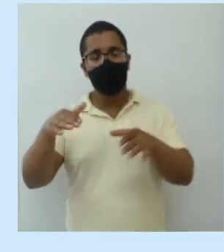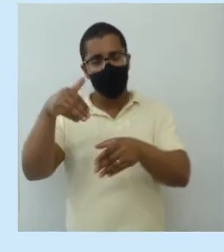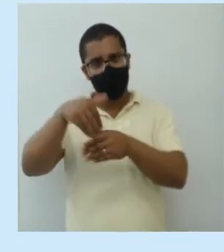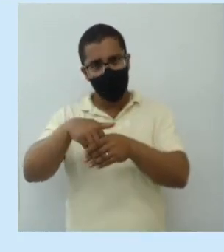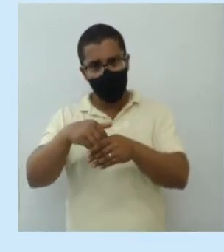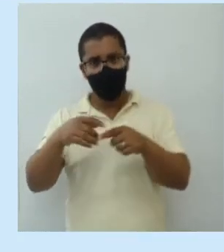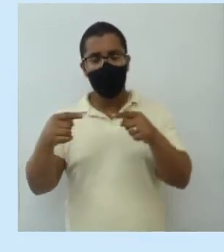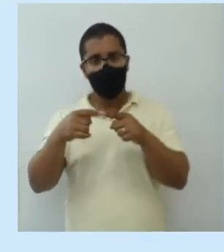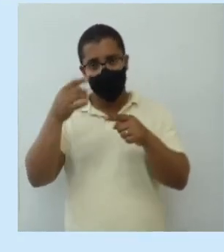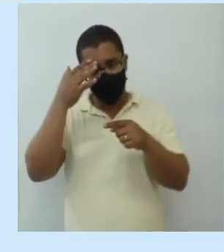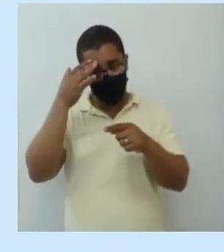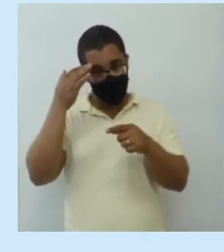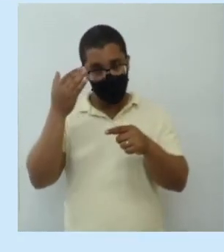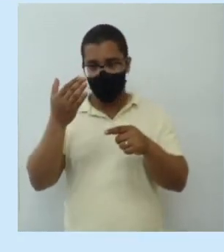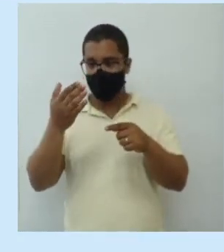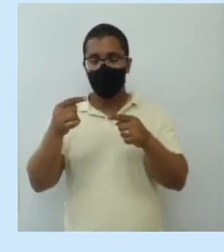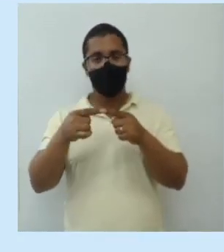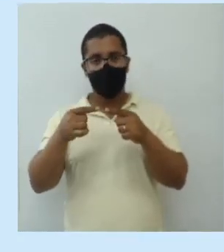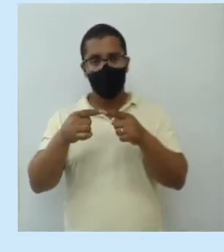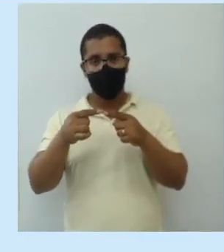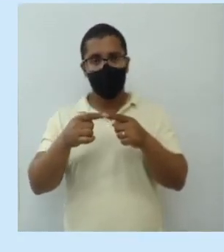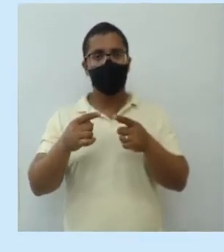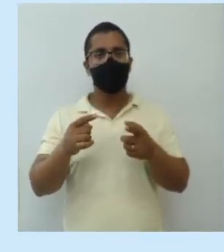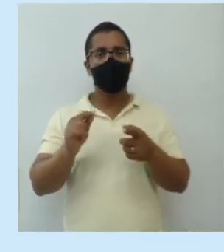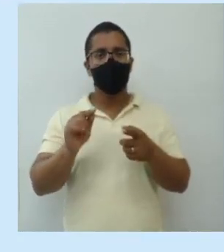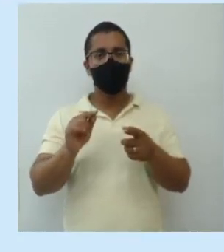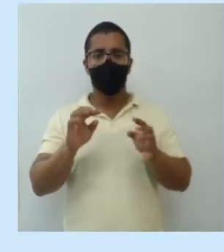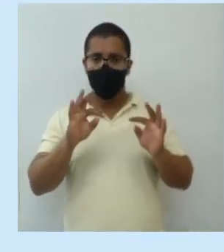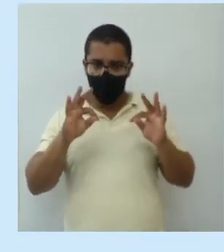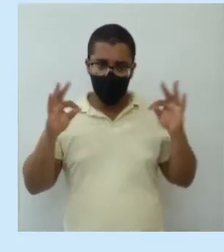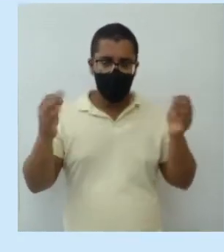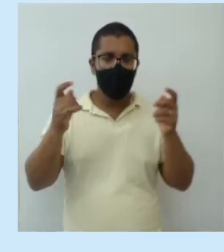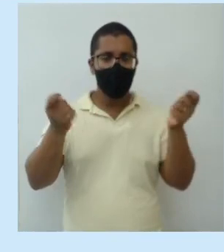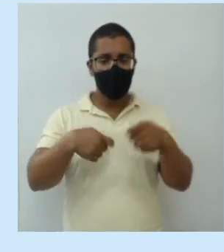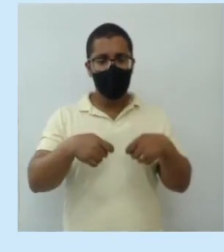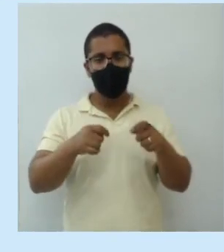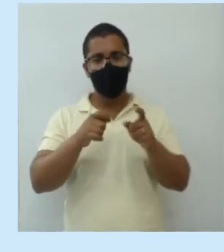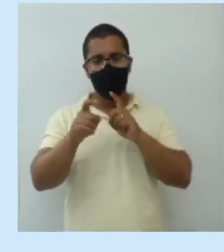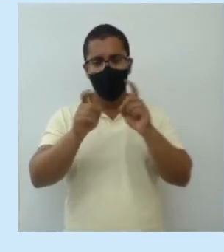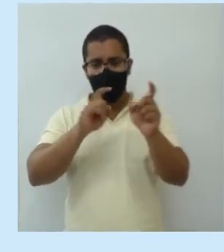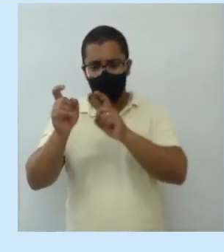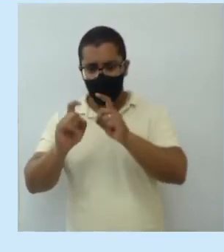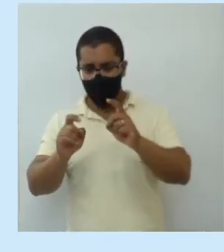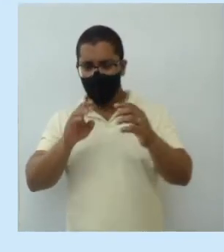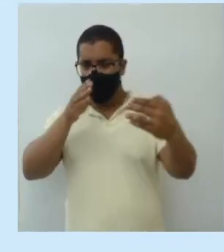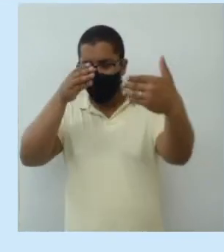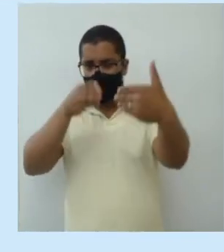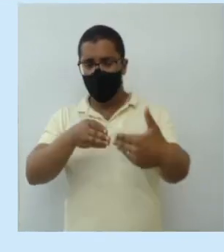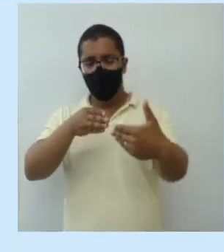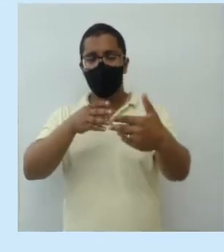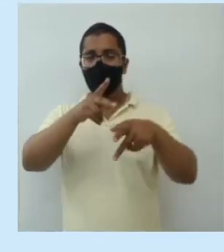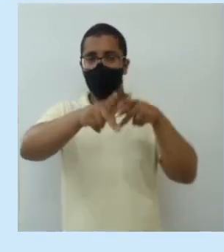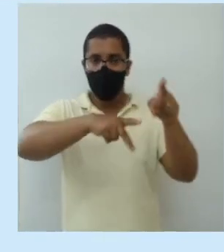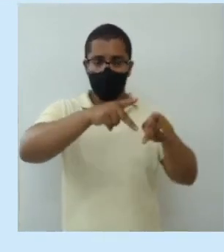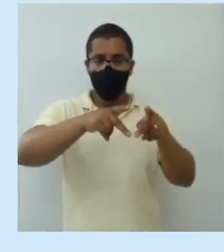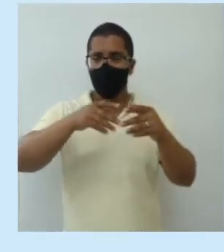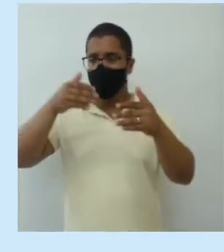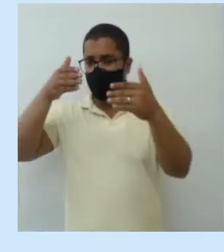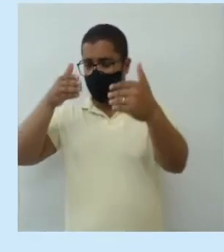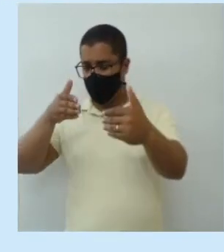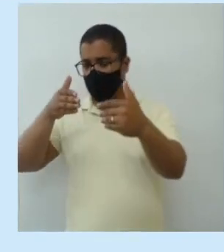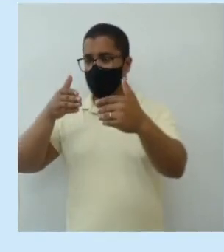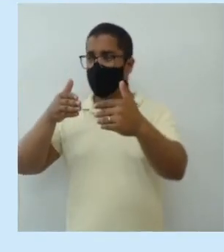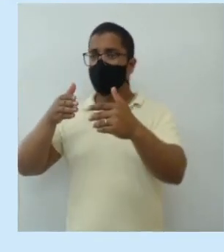constituindo-se como agentes interlocutores que dialogam diretamente com a população e com o Estado,